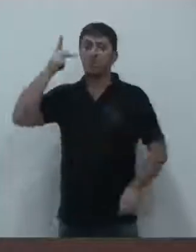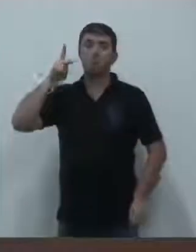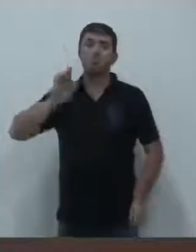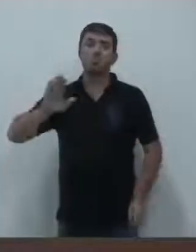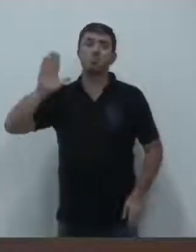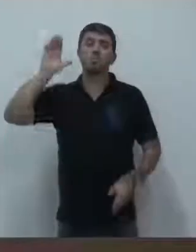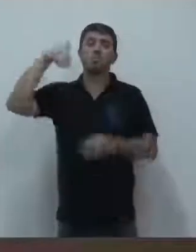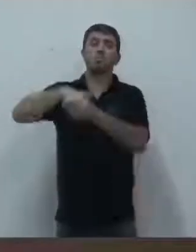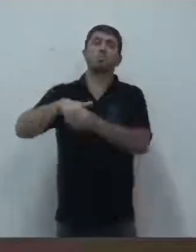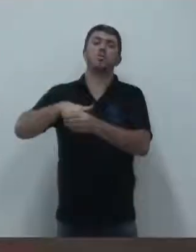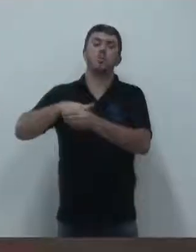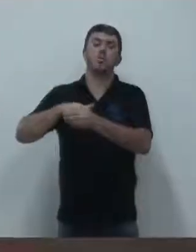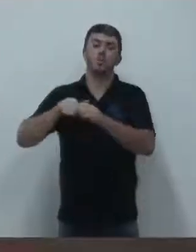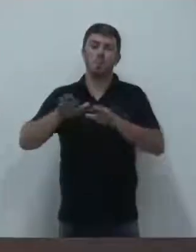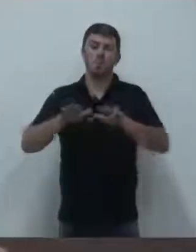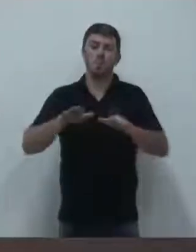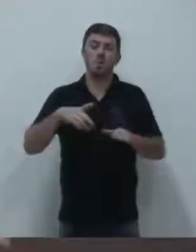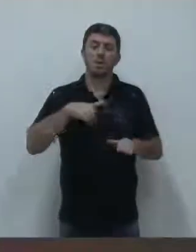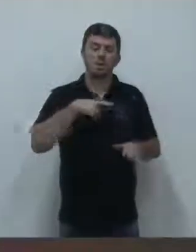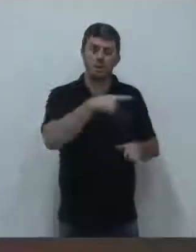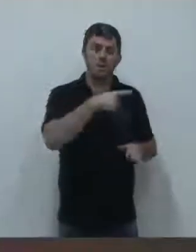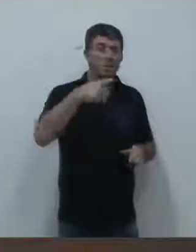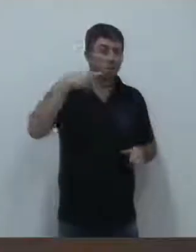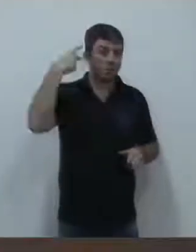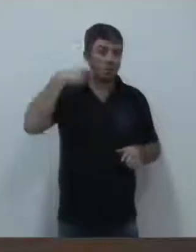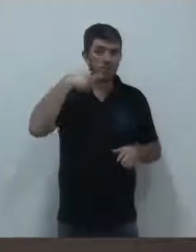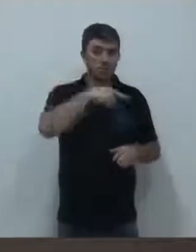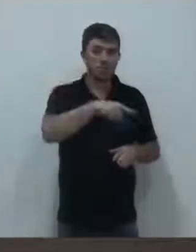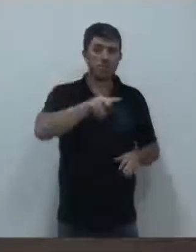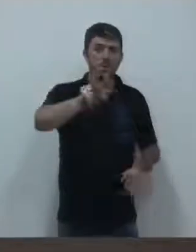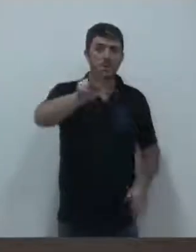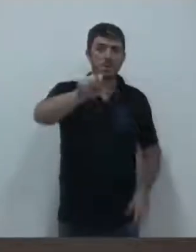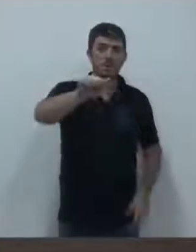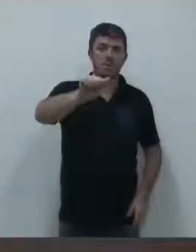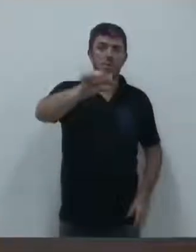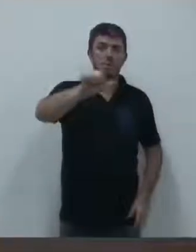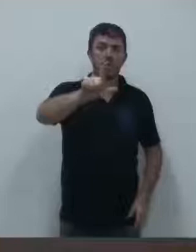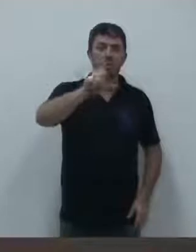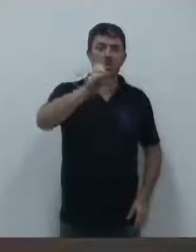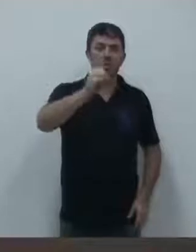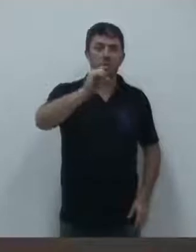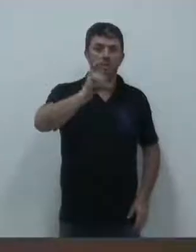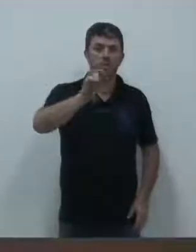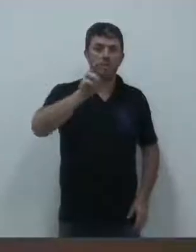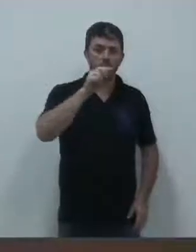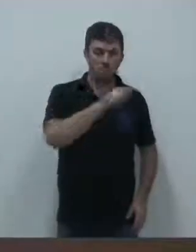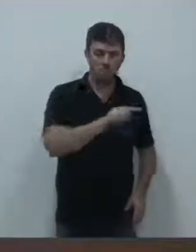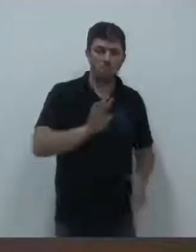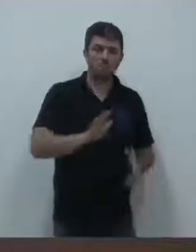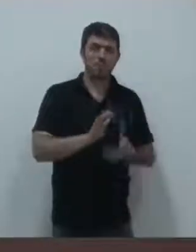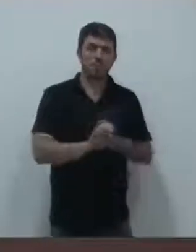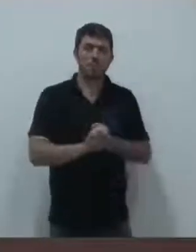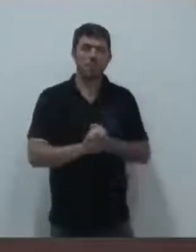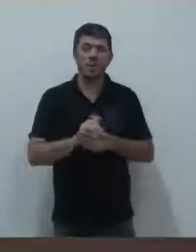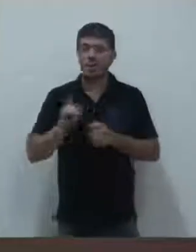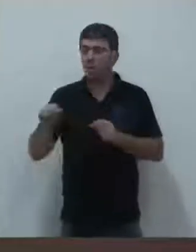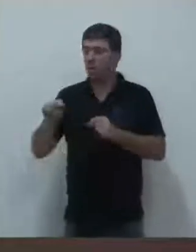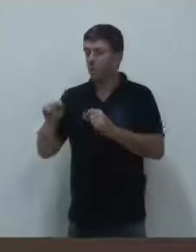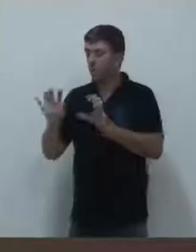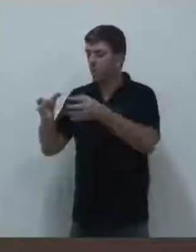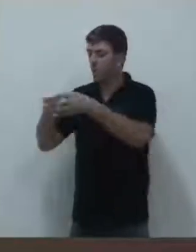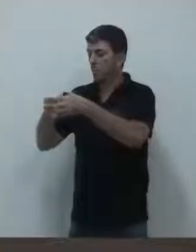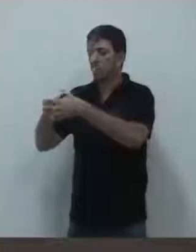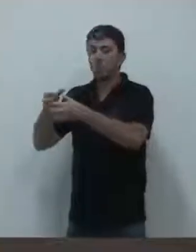Então, vereador Valdir, é importante a gente deixar claro que, no ponto de vista do Tribunal de Contas,